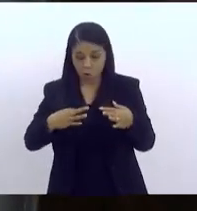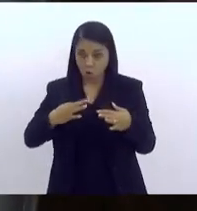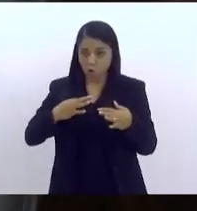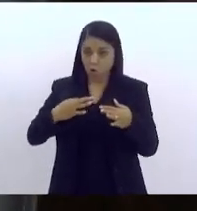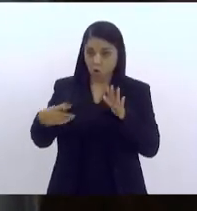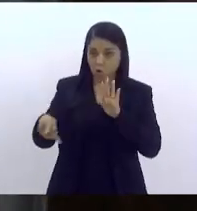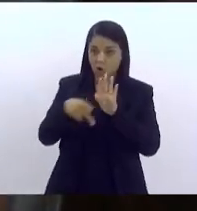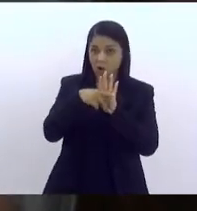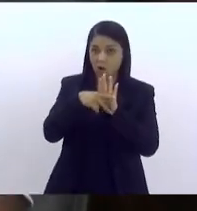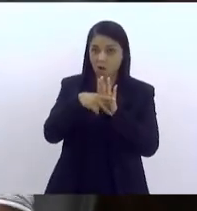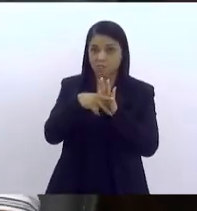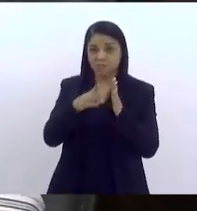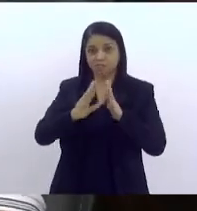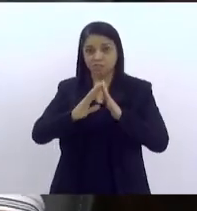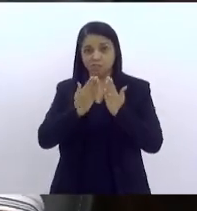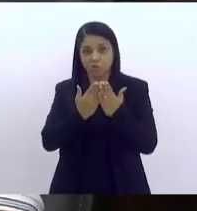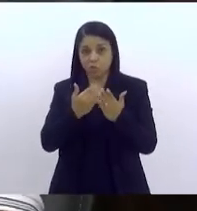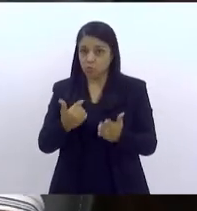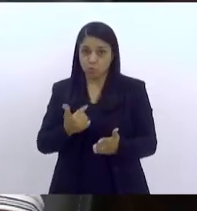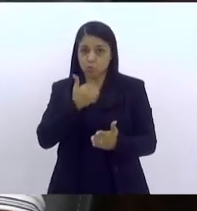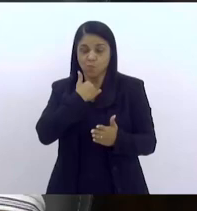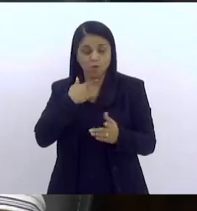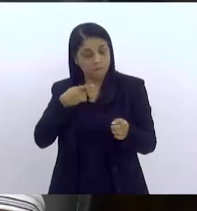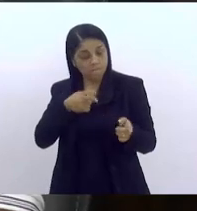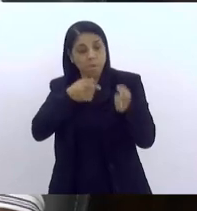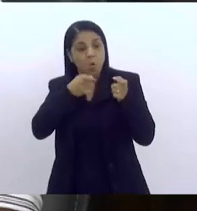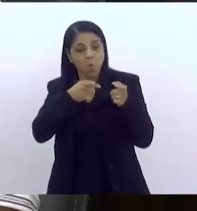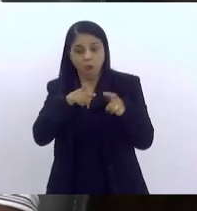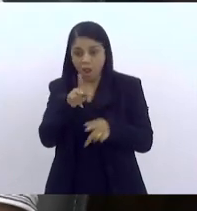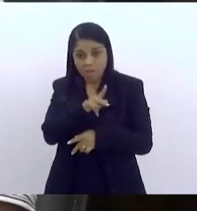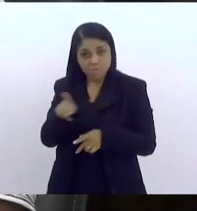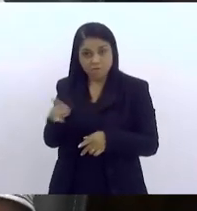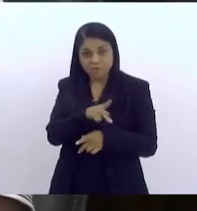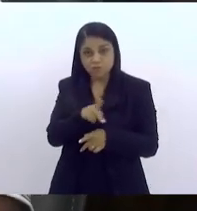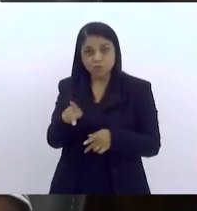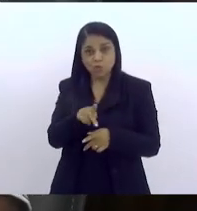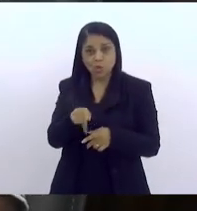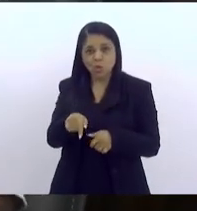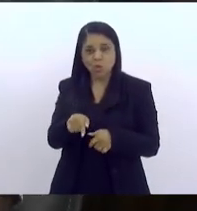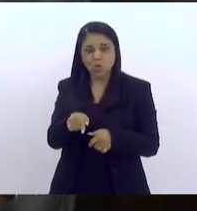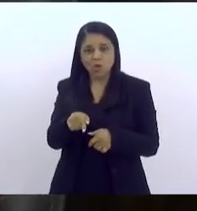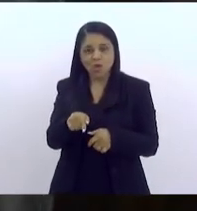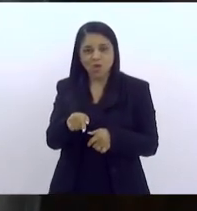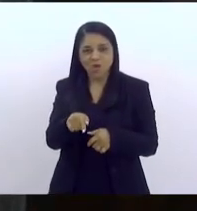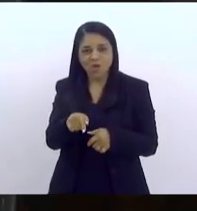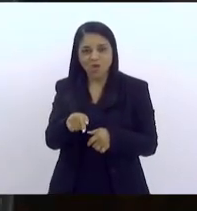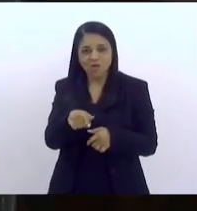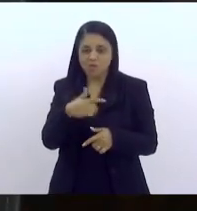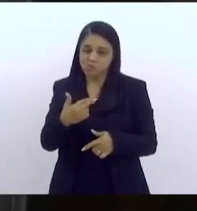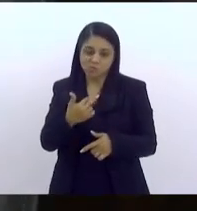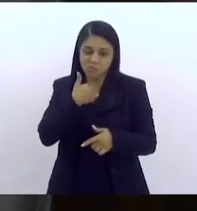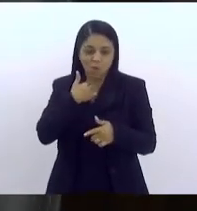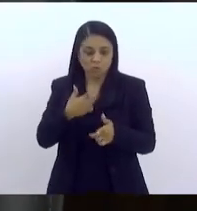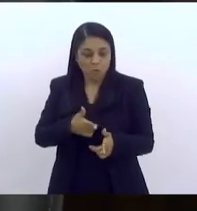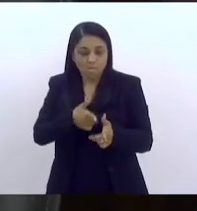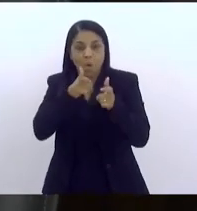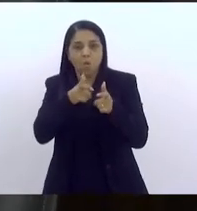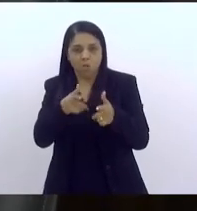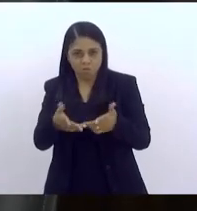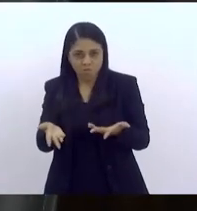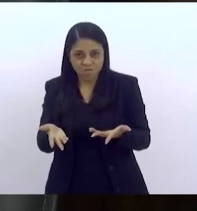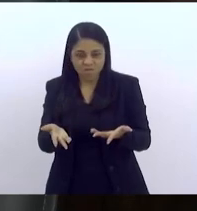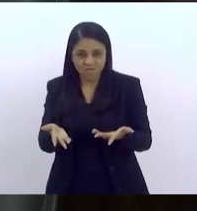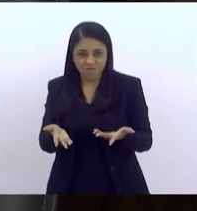uniforme não posso atingir aluno isso aqui é um professor Esse é um professor Eu Não Vou atingir um professor